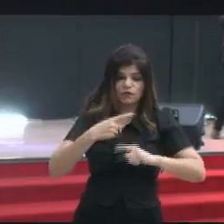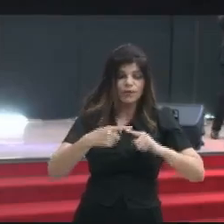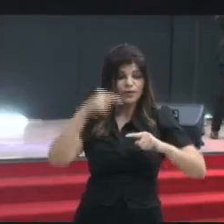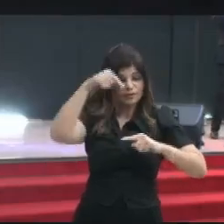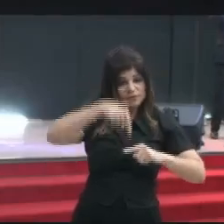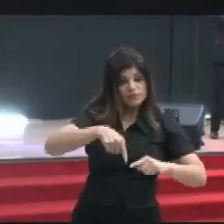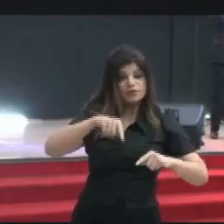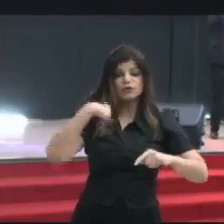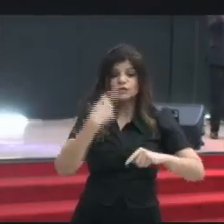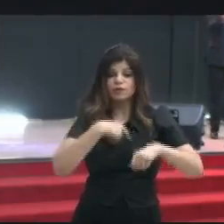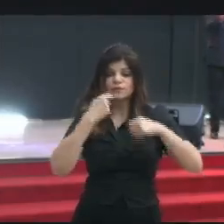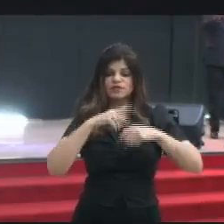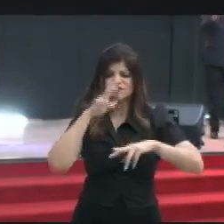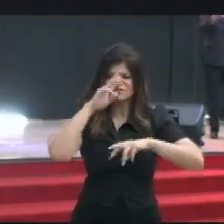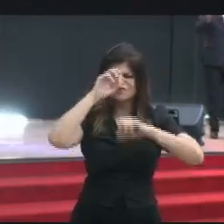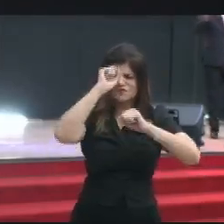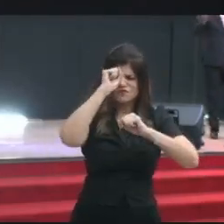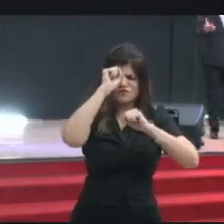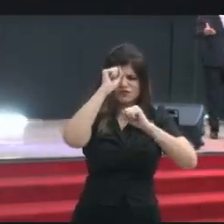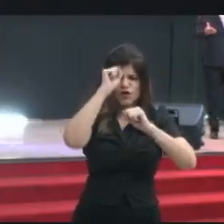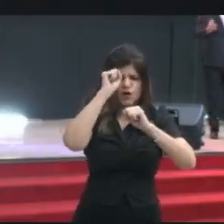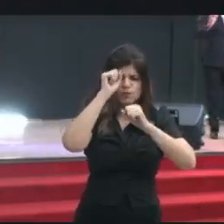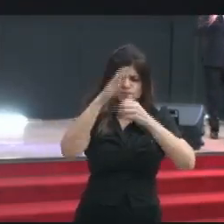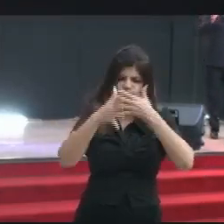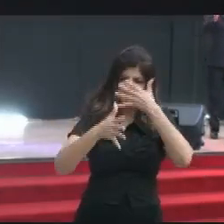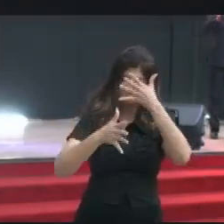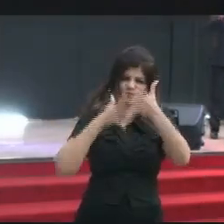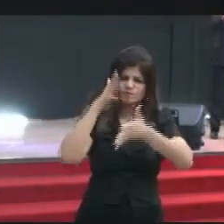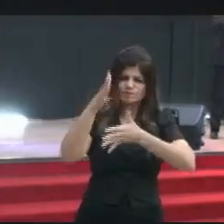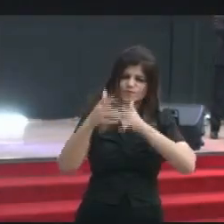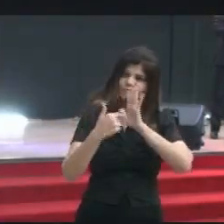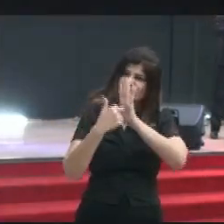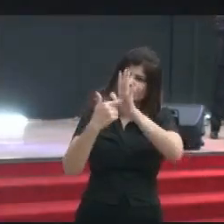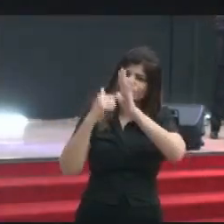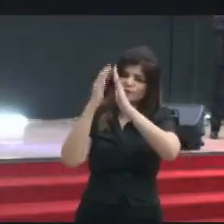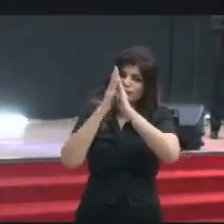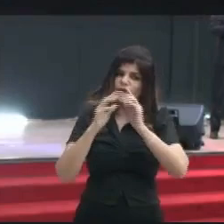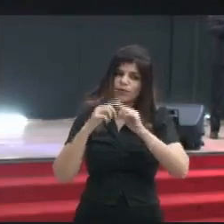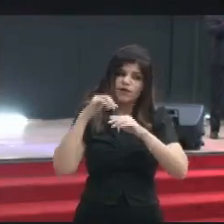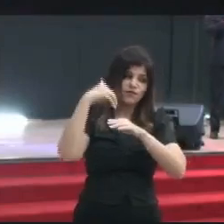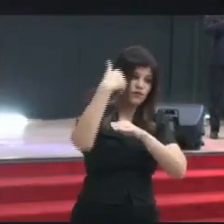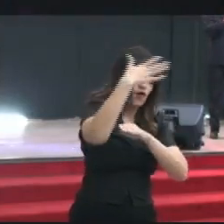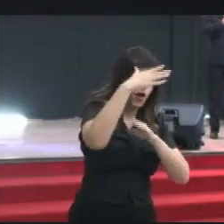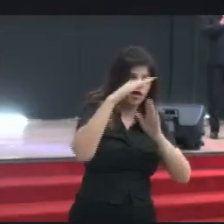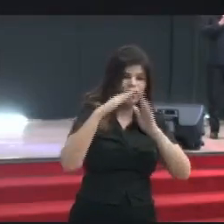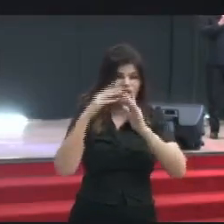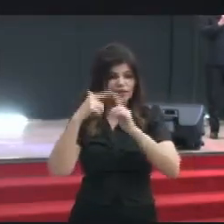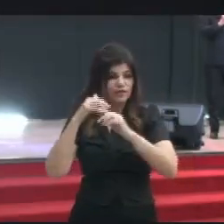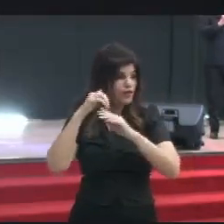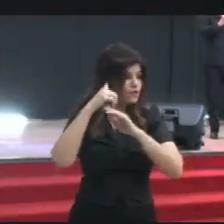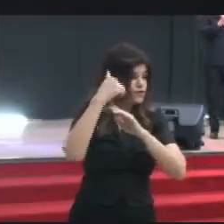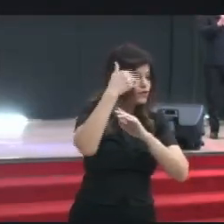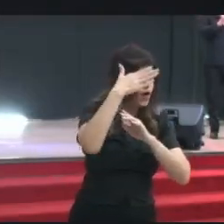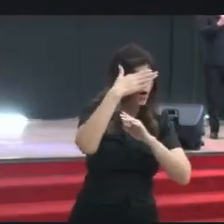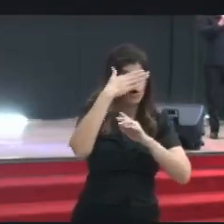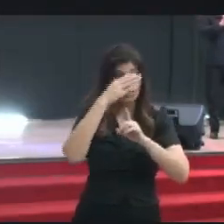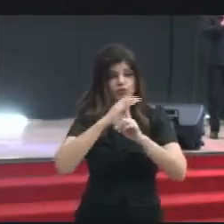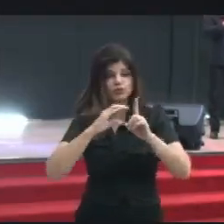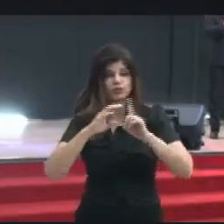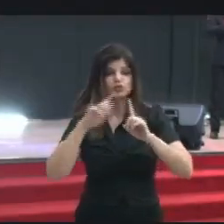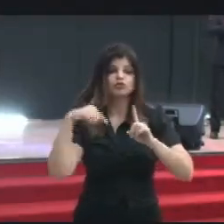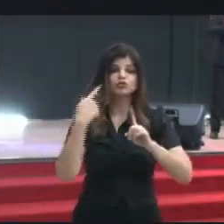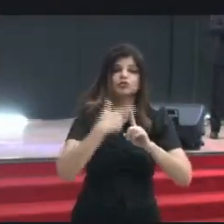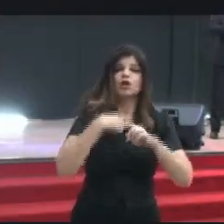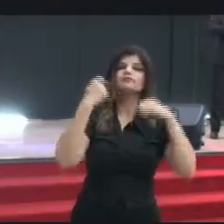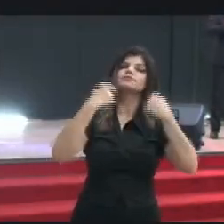temos que ter intensidade na nossa adoração. Fora da igreja, fora do momento do culto, nós temos